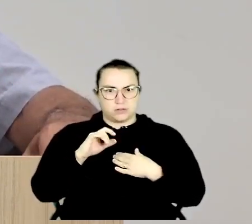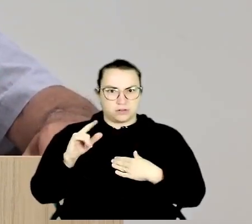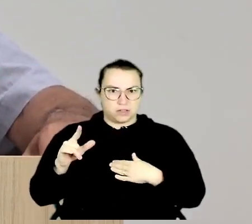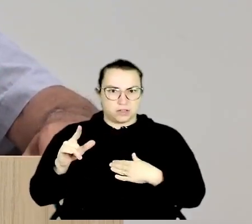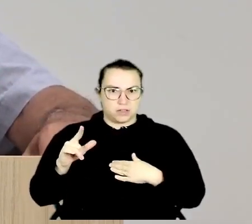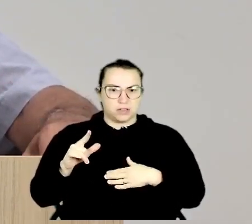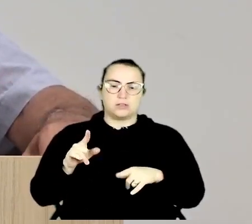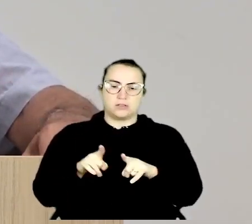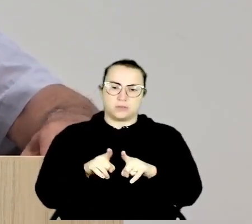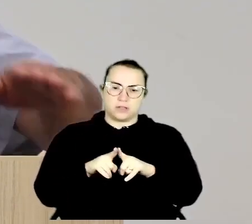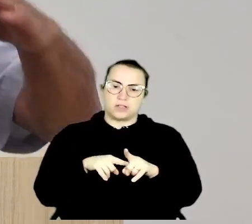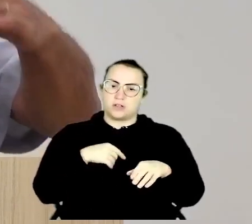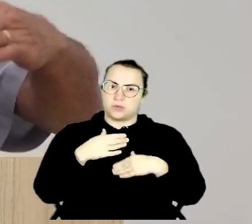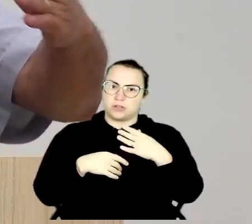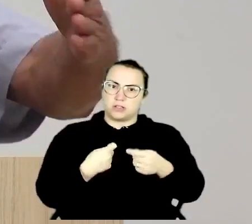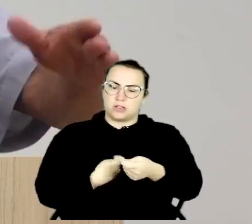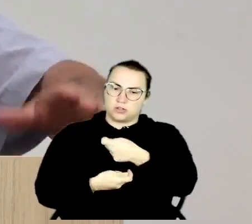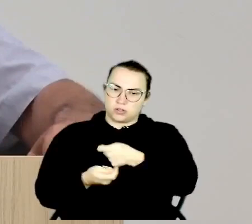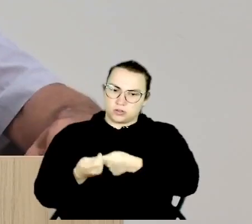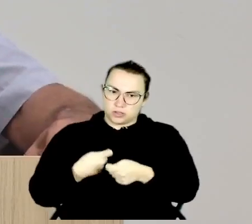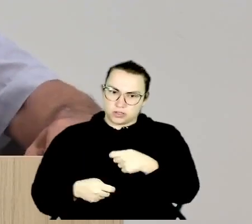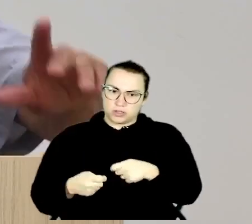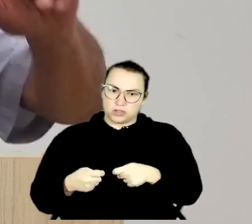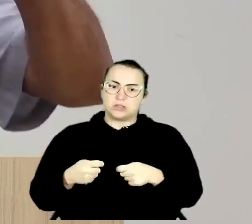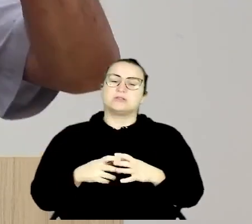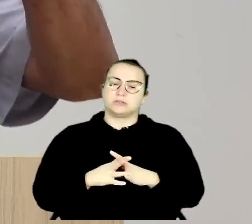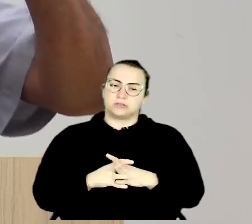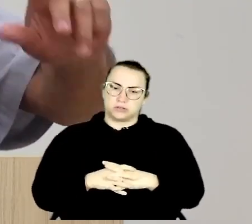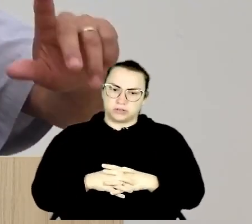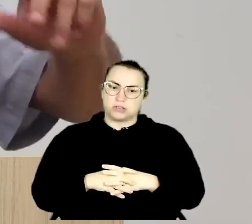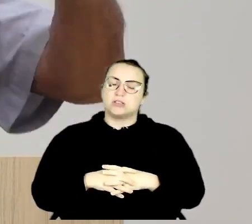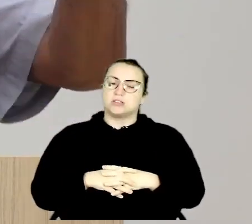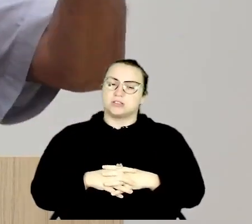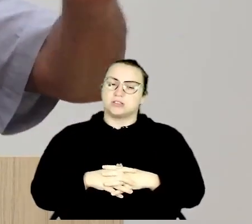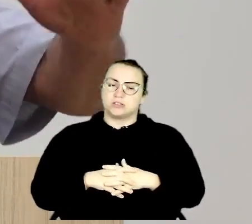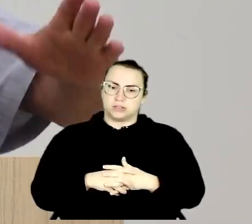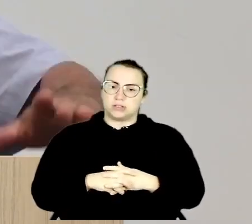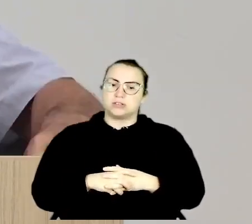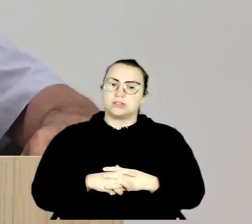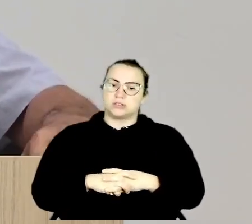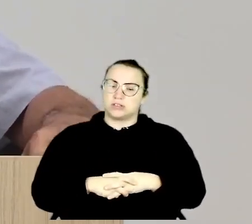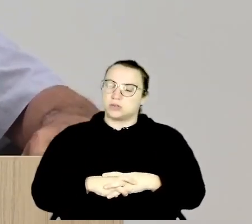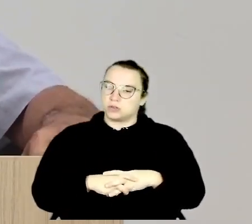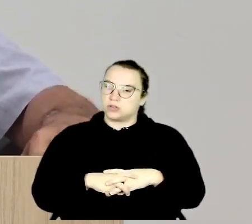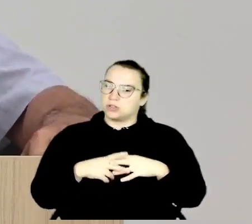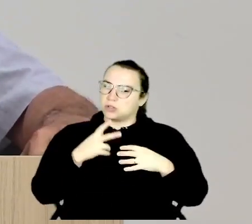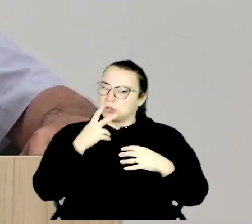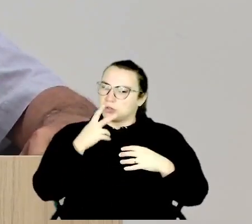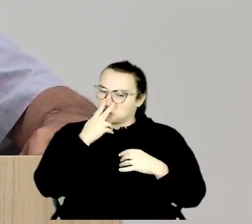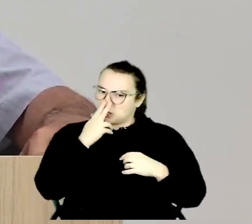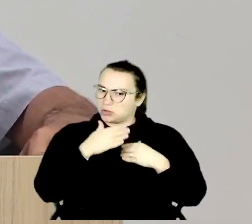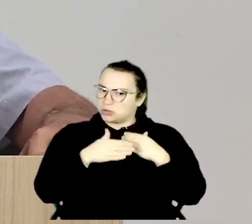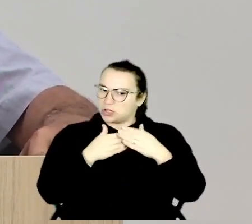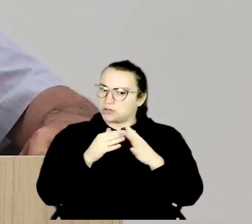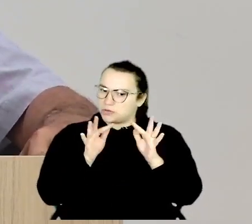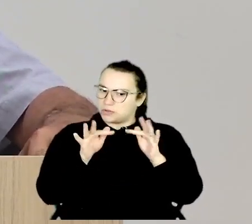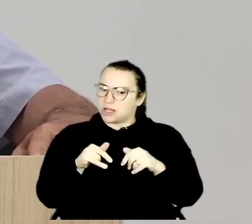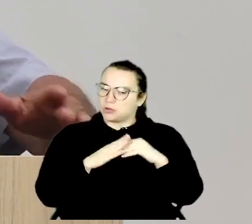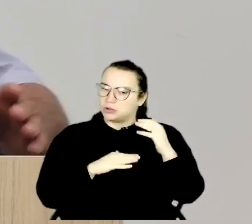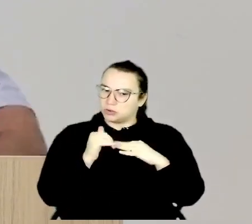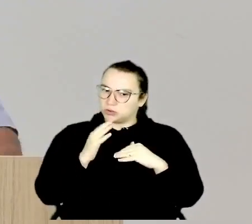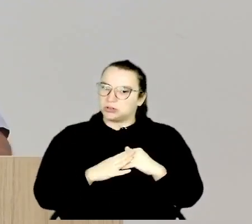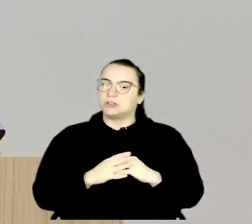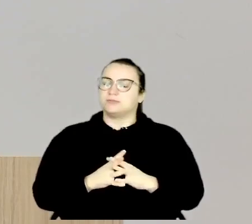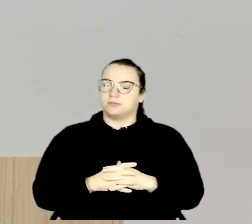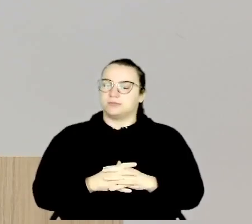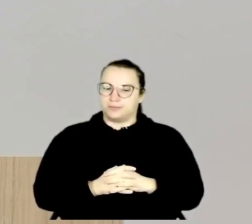processo administrativo disciplinar que está transcorrendo, se não me engano, já em fase final de execução. Aí sim,